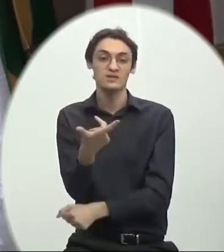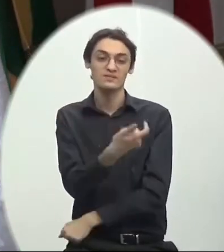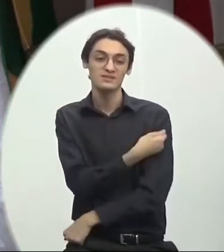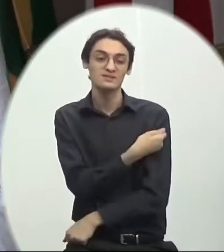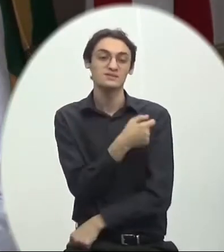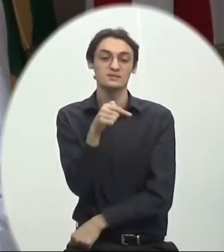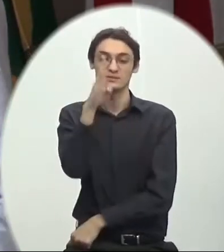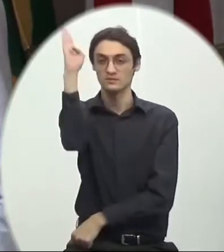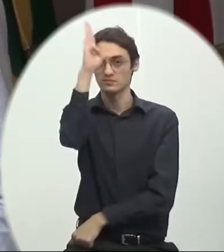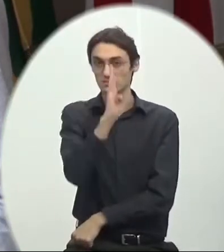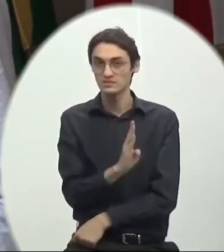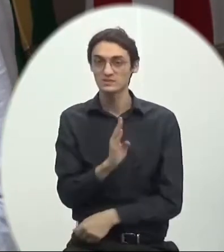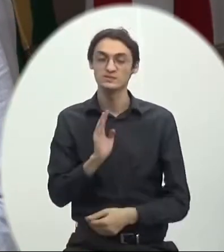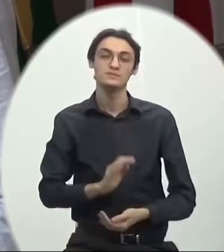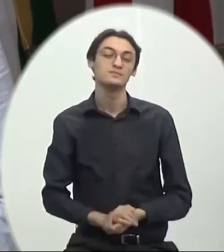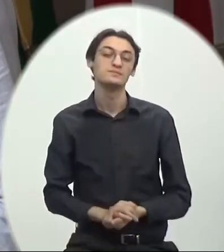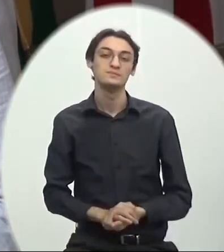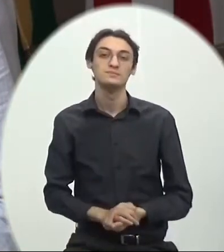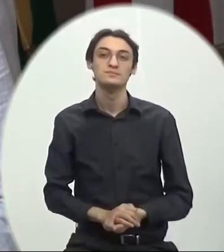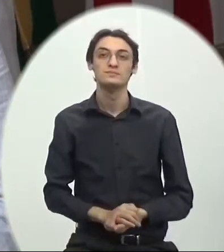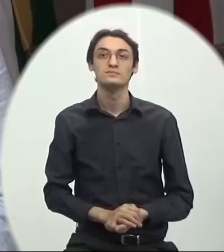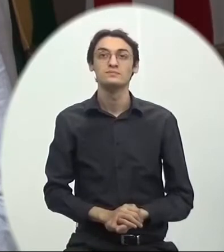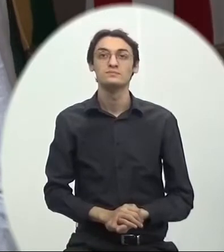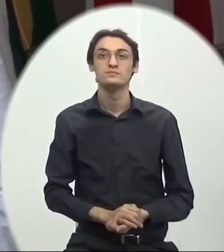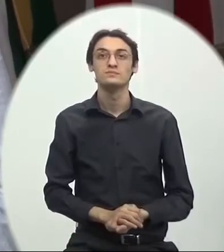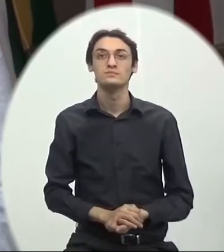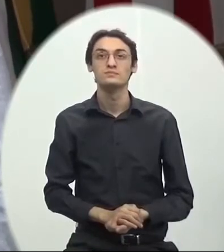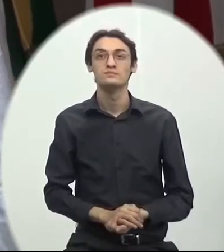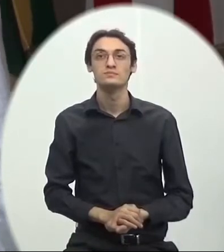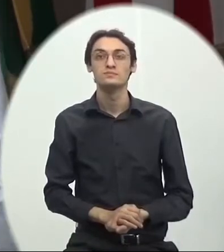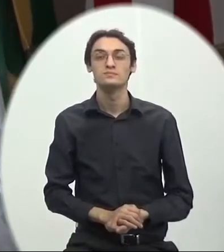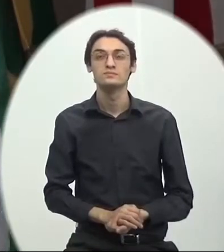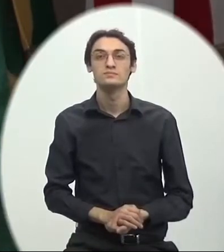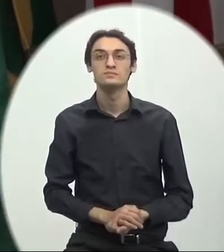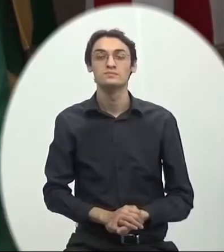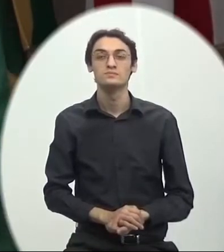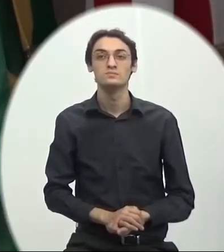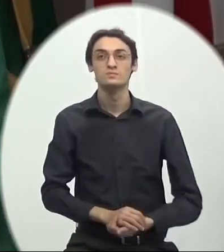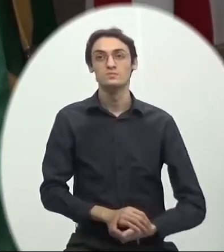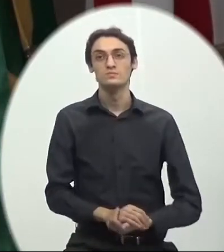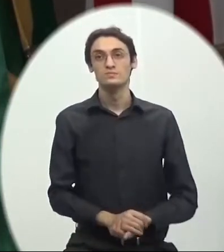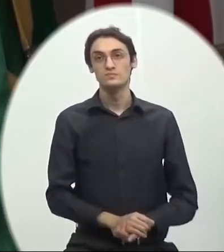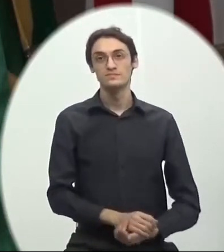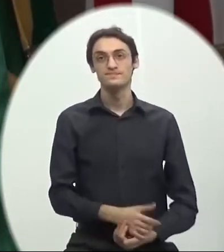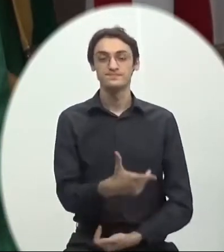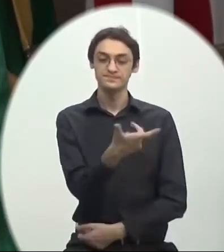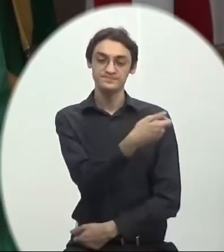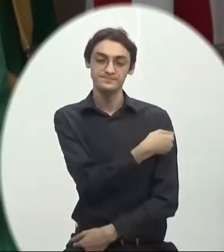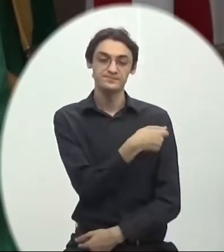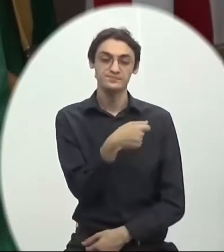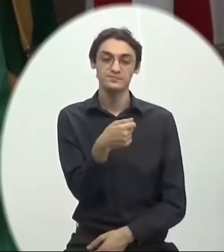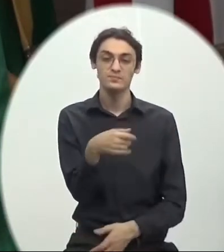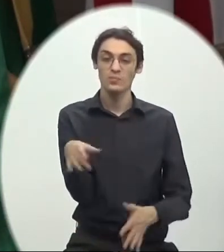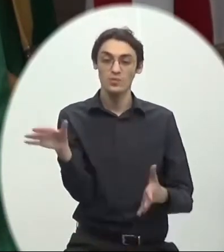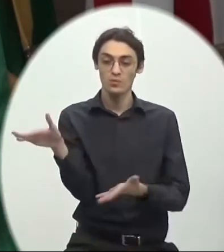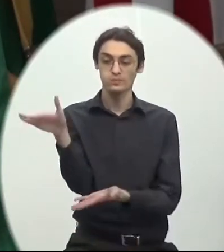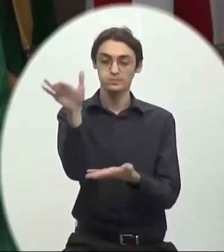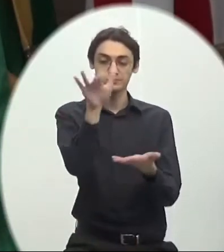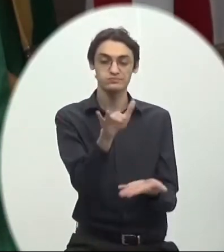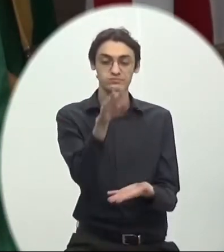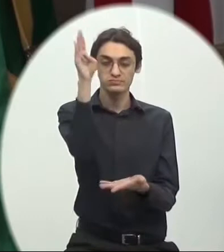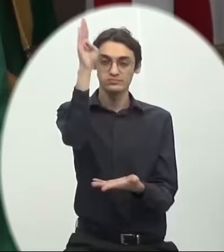no Brasil, que a Anvisa possa aprovar e que essa vacina chegue,